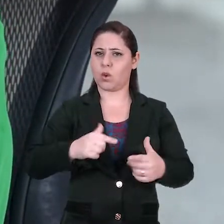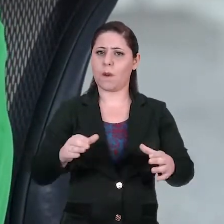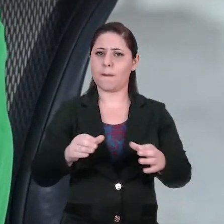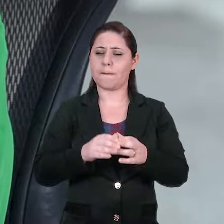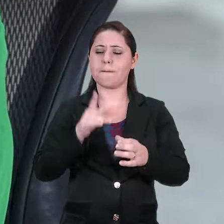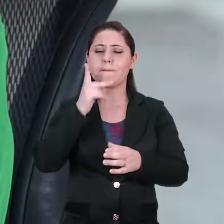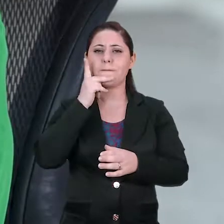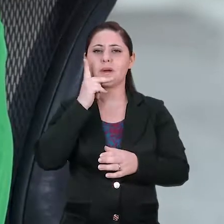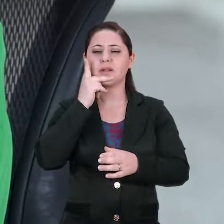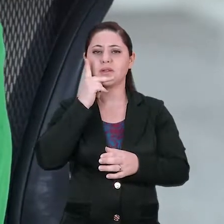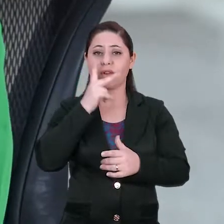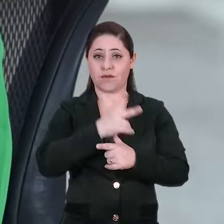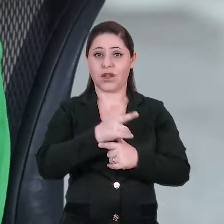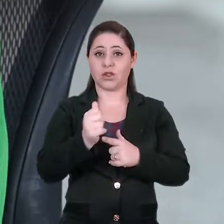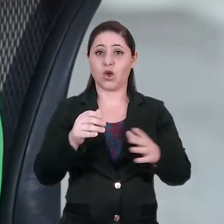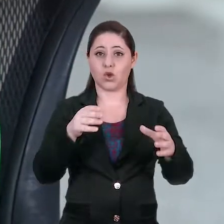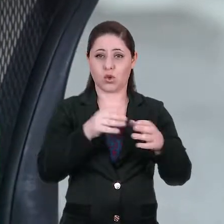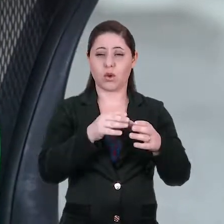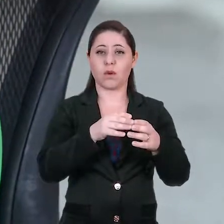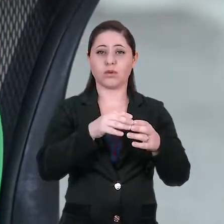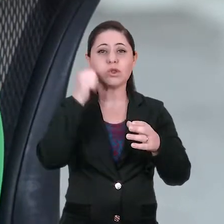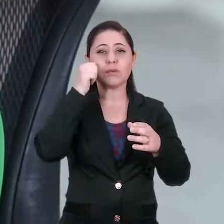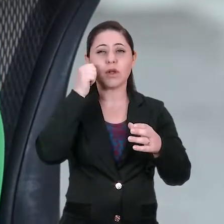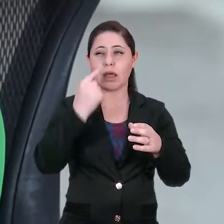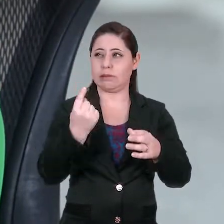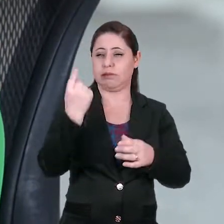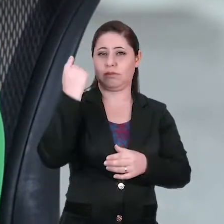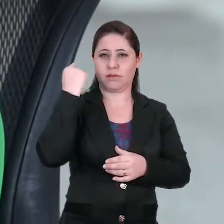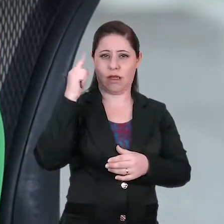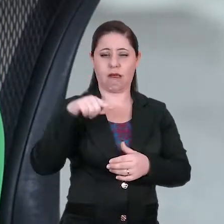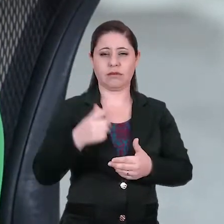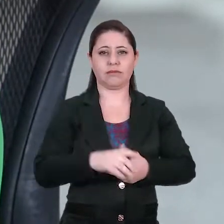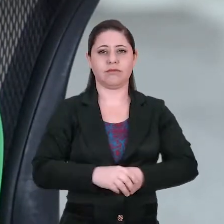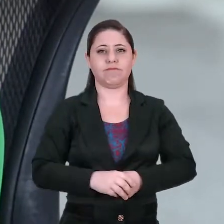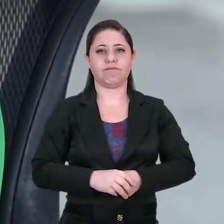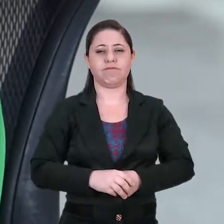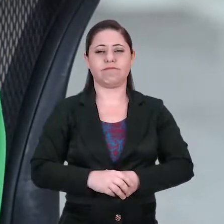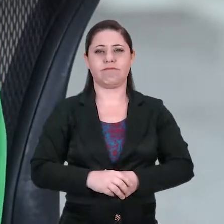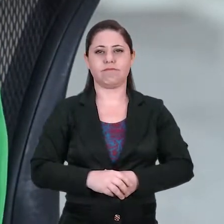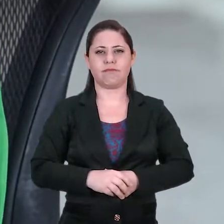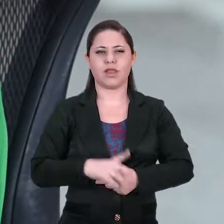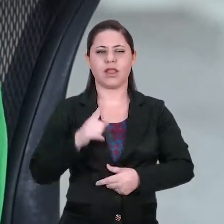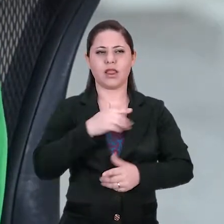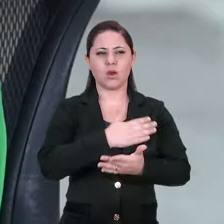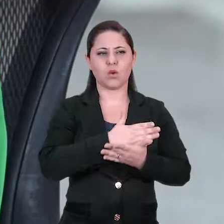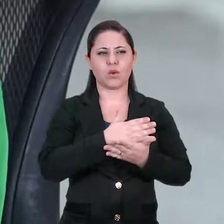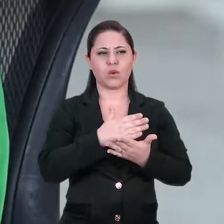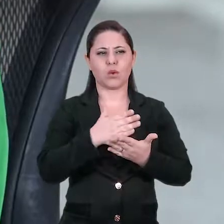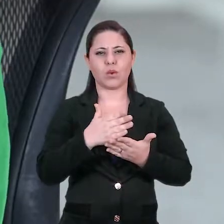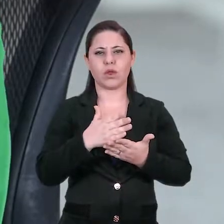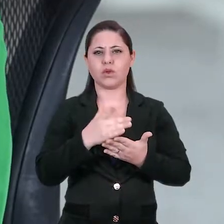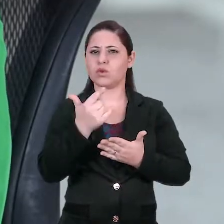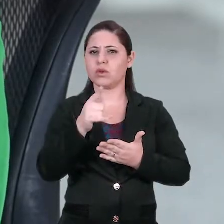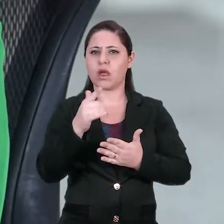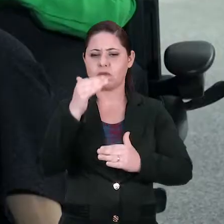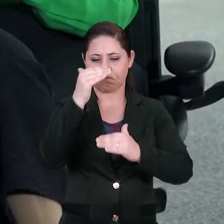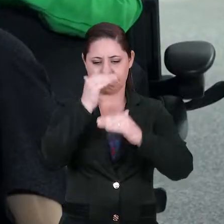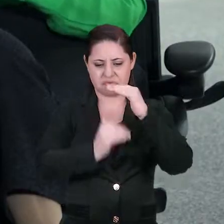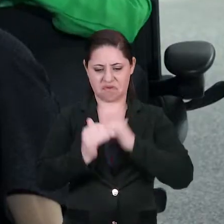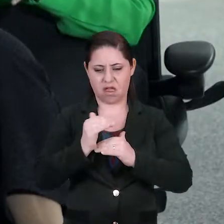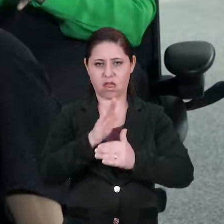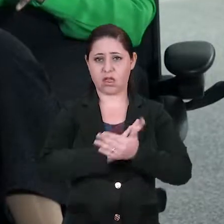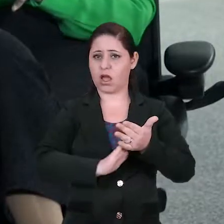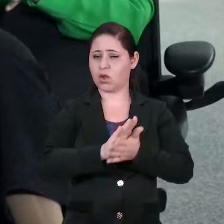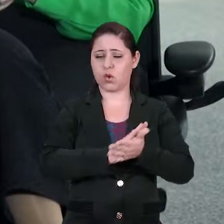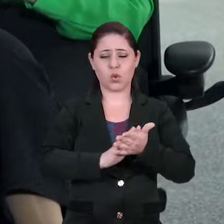foi uma vitória do nosso grupo, do grupo de mulheres daquela época e a partir daí não houve mais retrocesso, não tinha nem